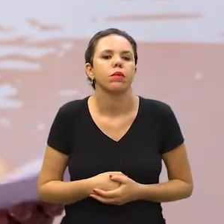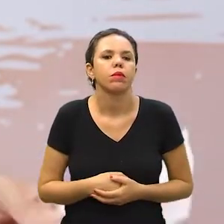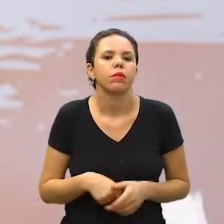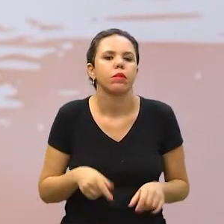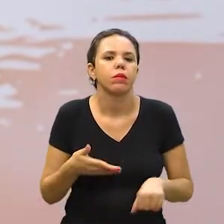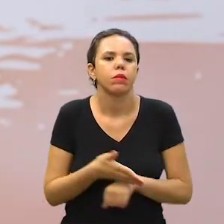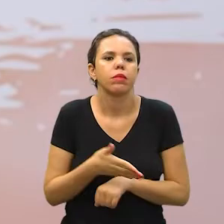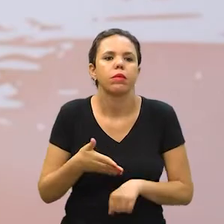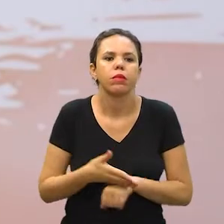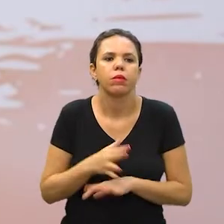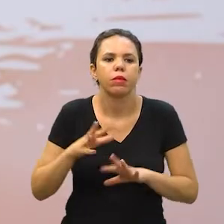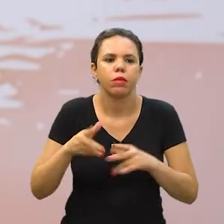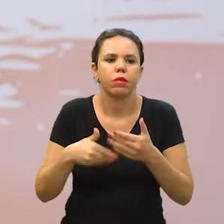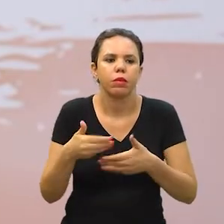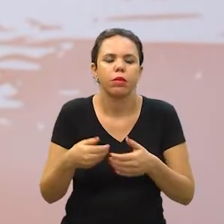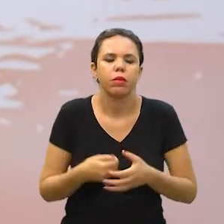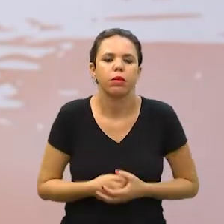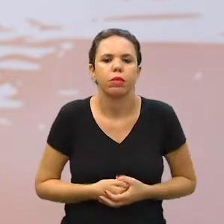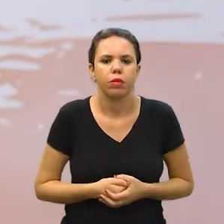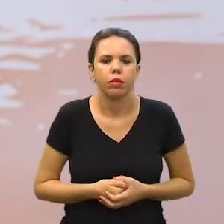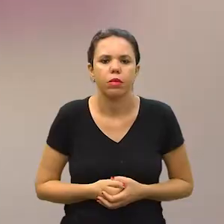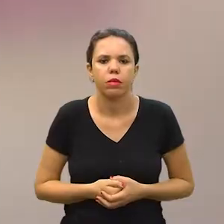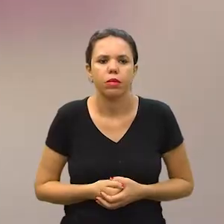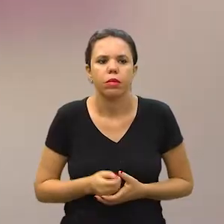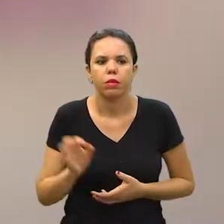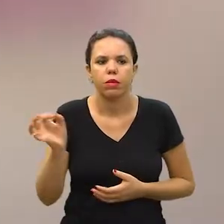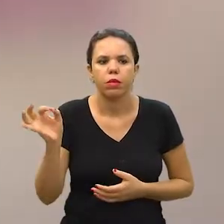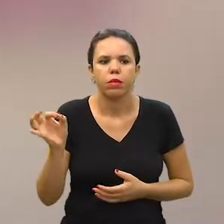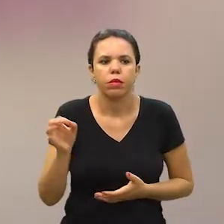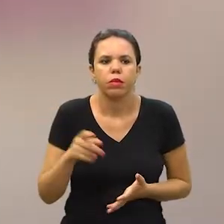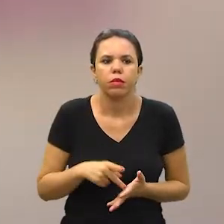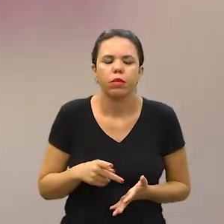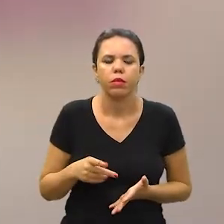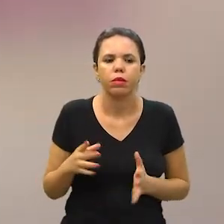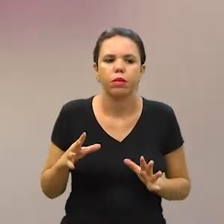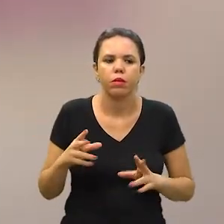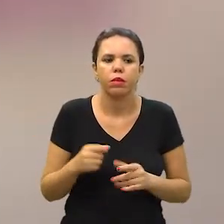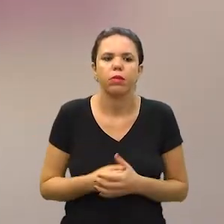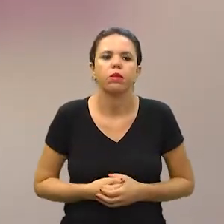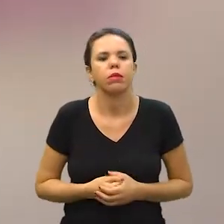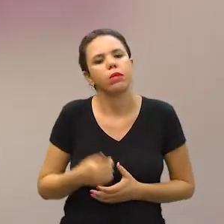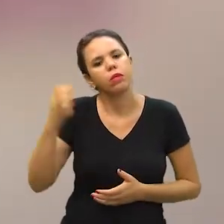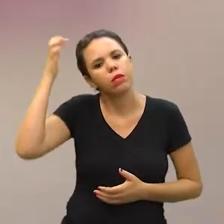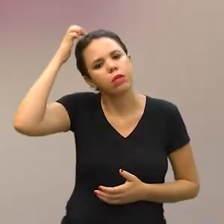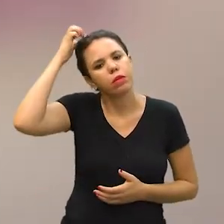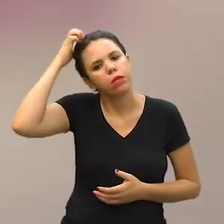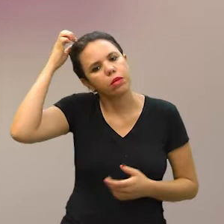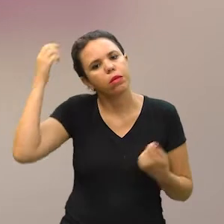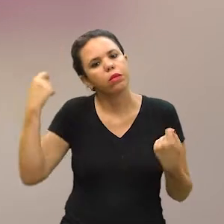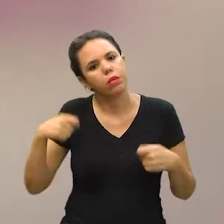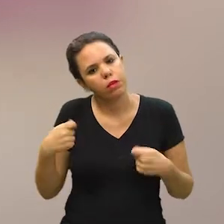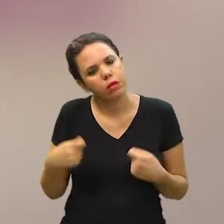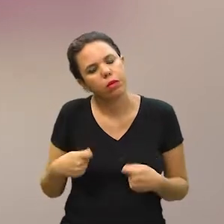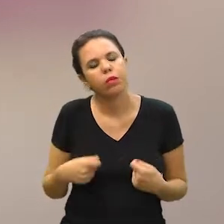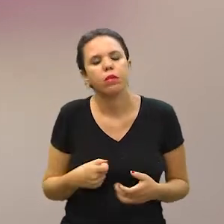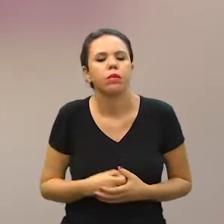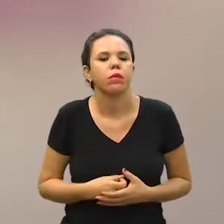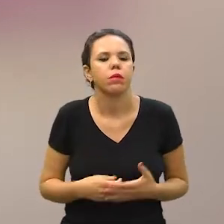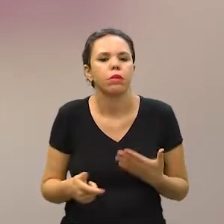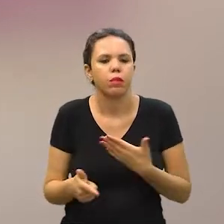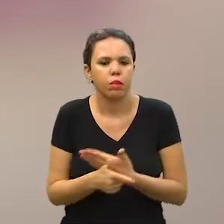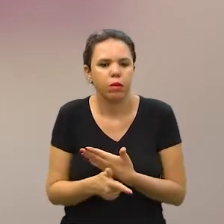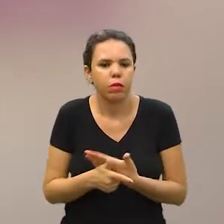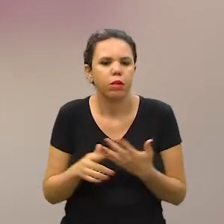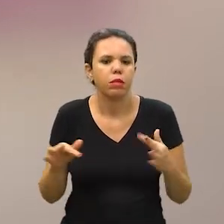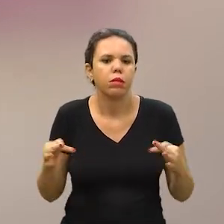também acaba participando de todo esse processo? Com certeza, com toda certeza, né? A gente precisa do